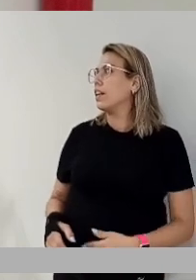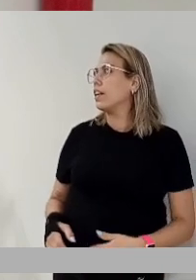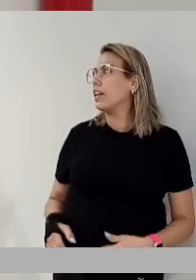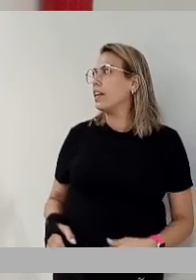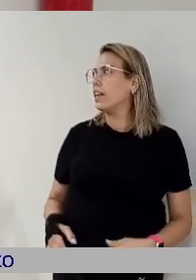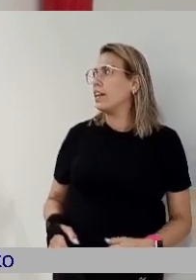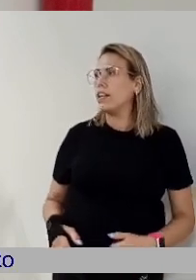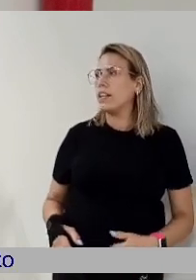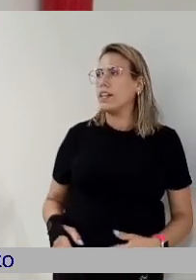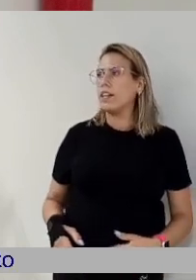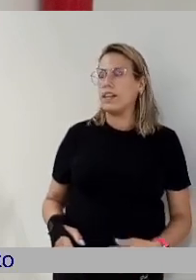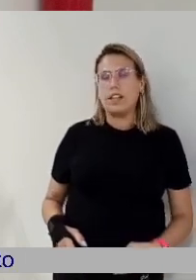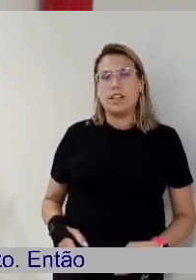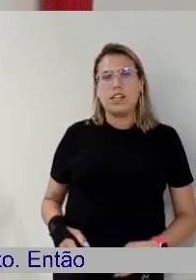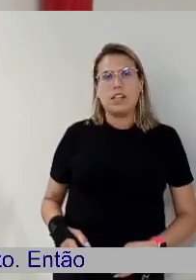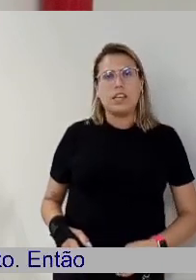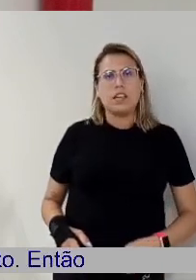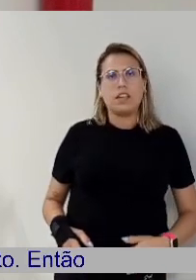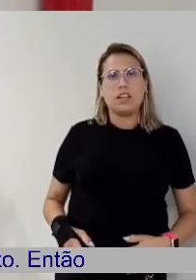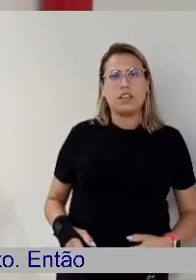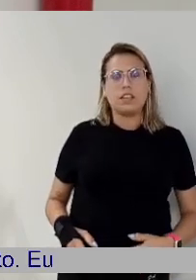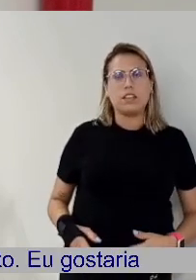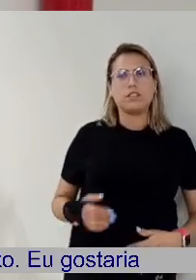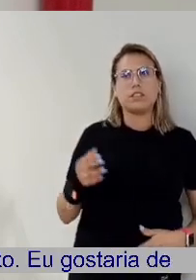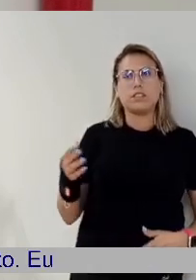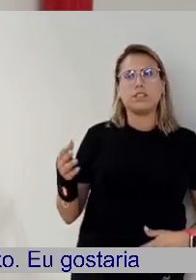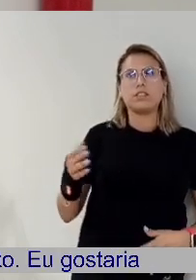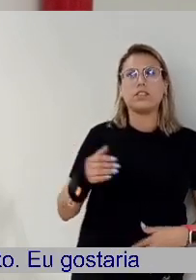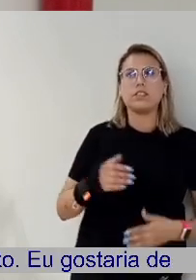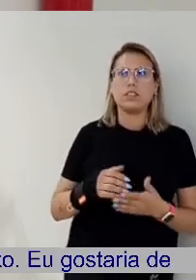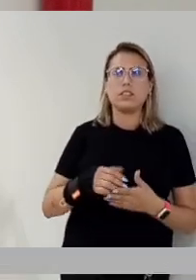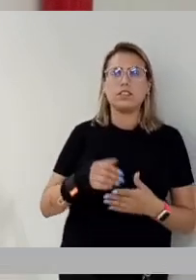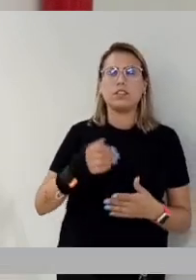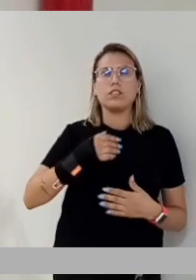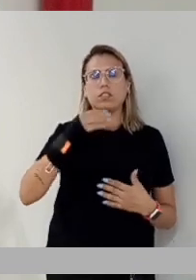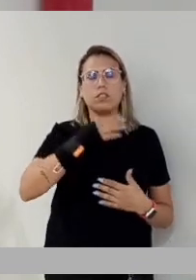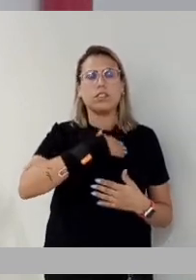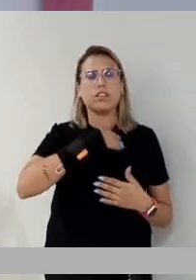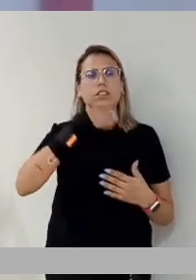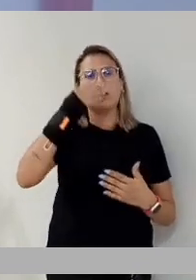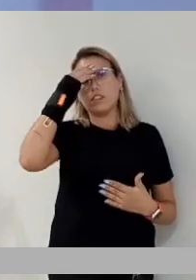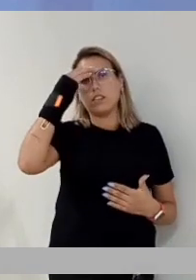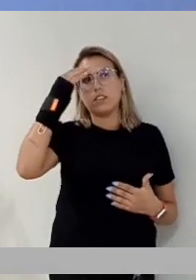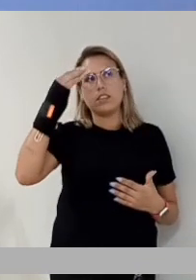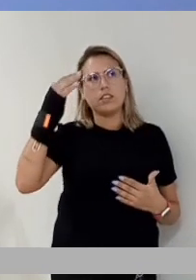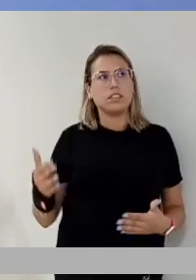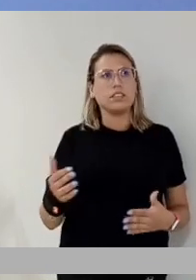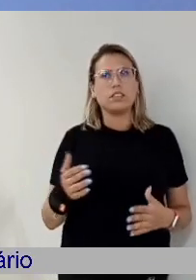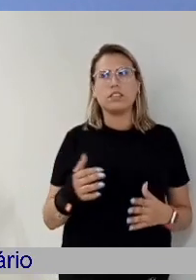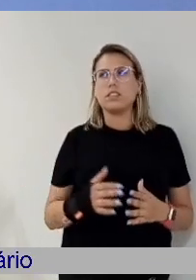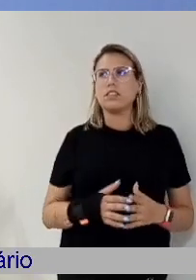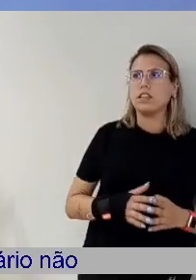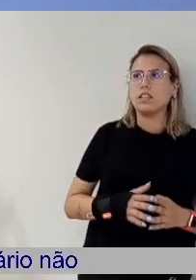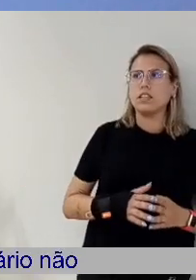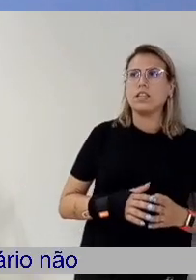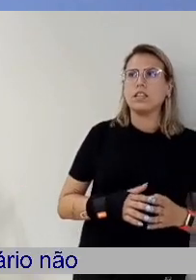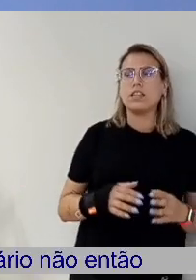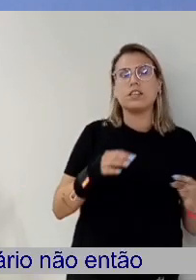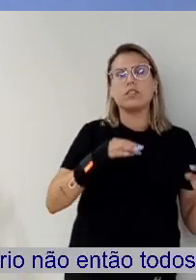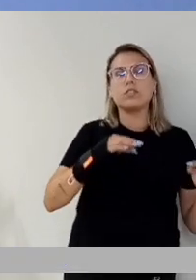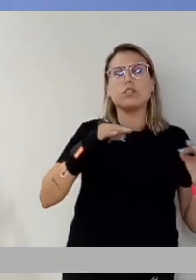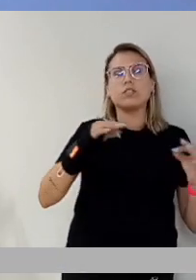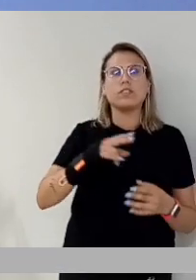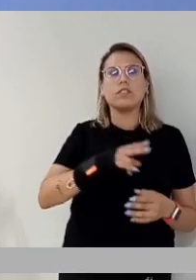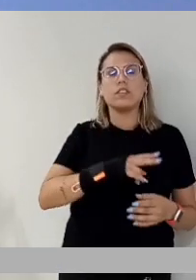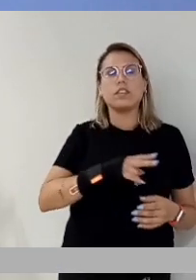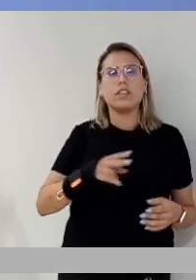bonito secretário eu gostaria de agradecer Vereador Damião deseja fazer alguma indagação secretário não então todos os vereadores